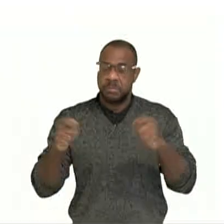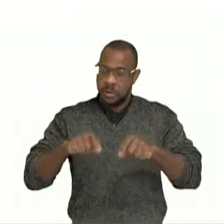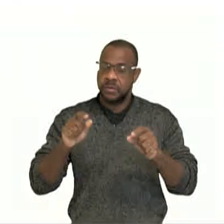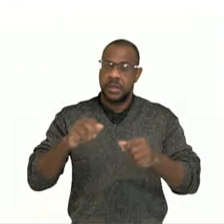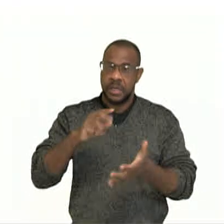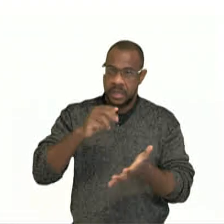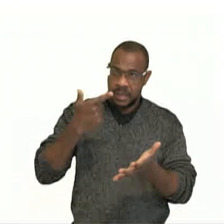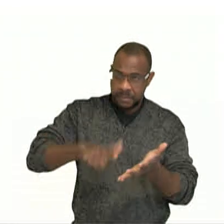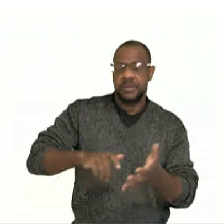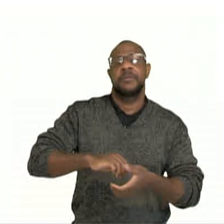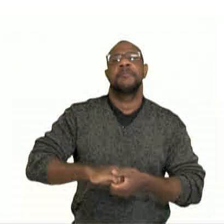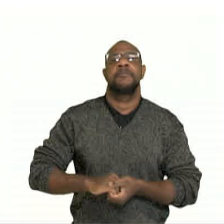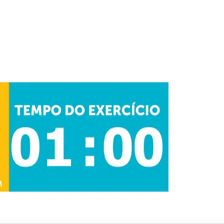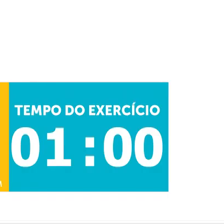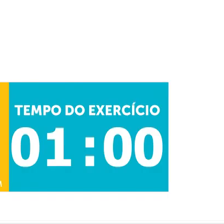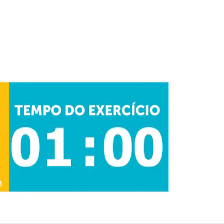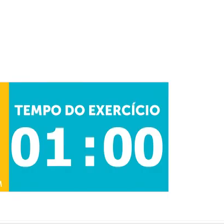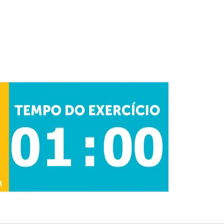retorna.